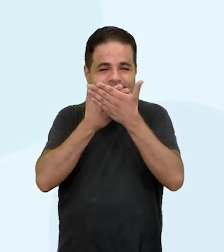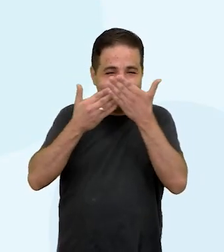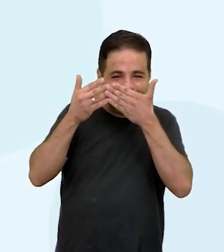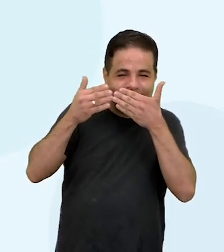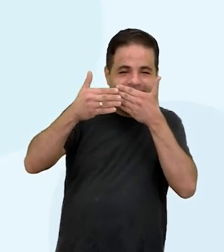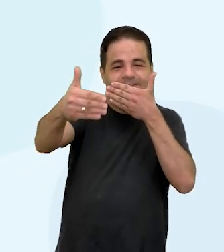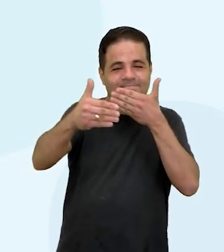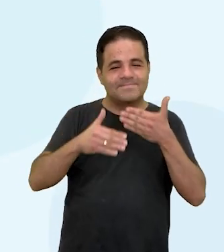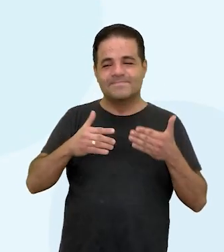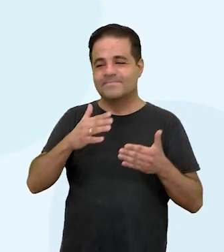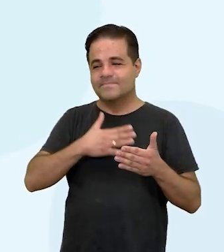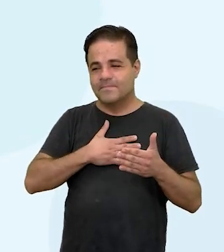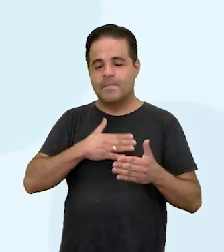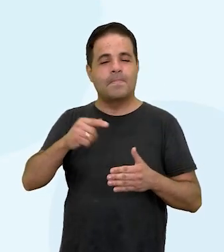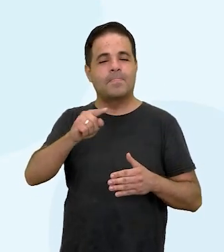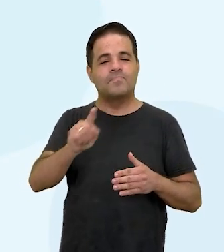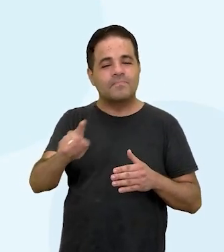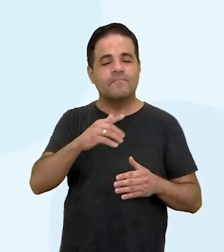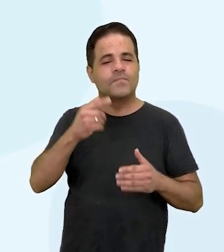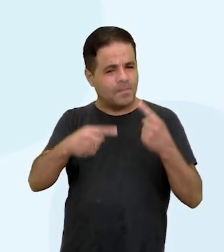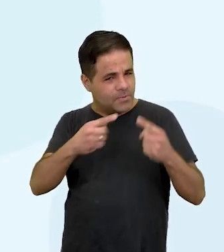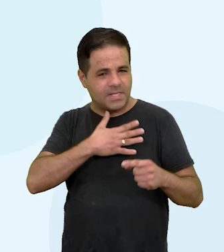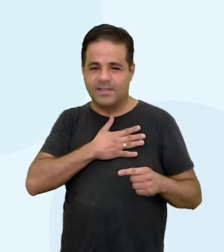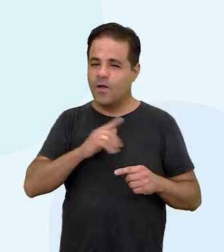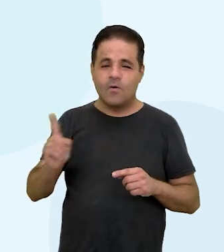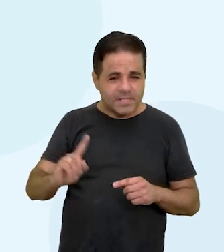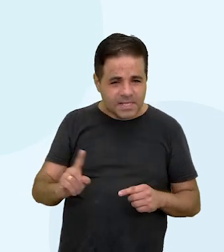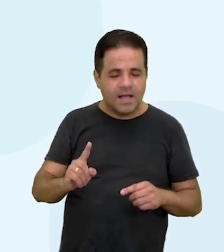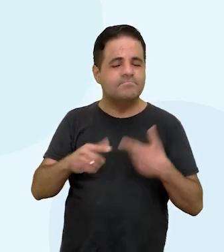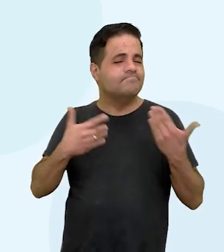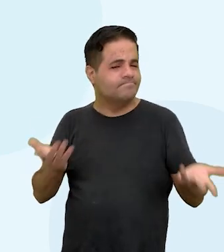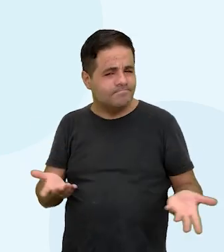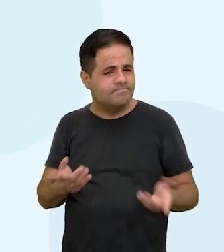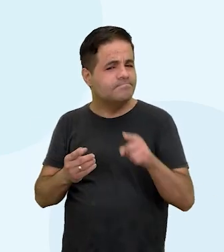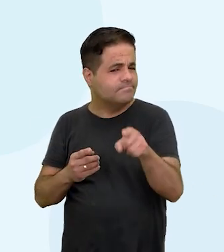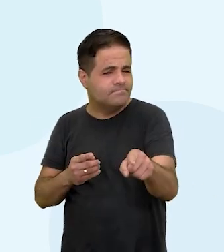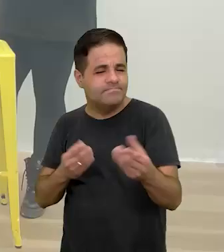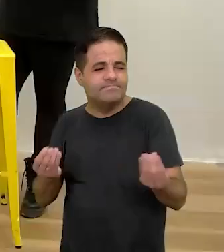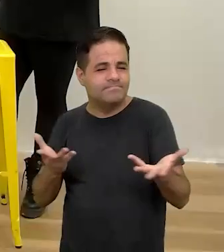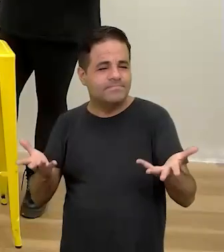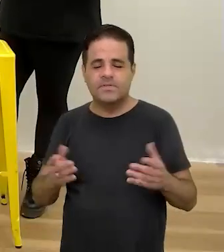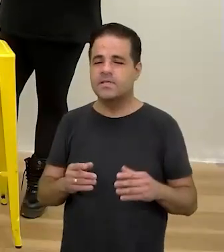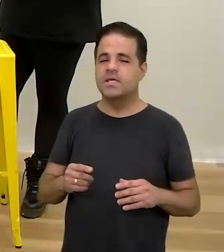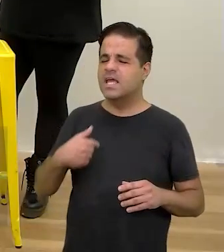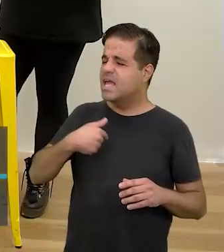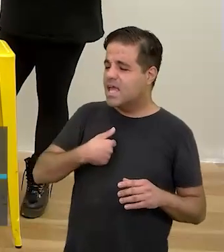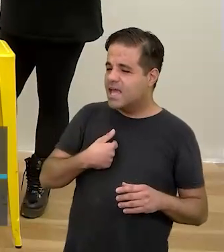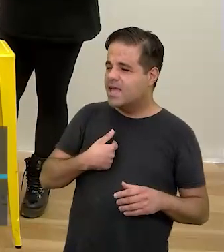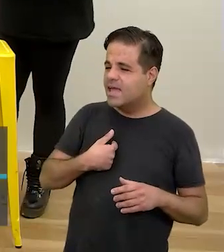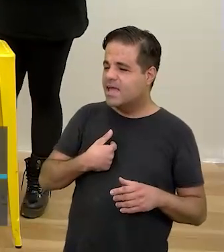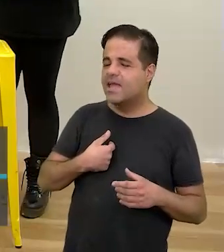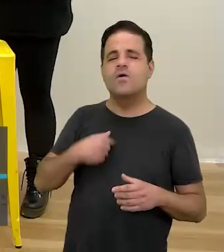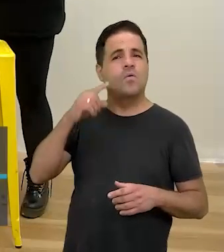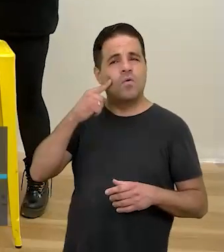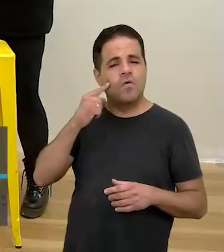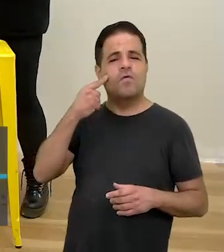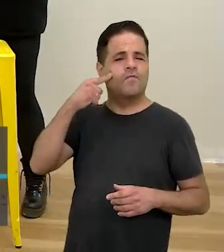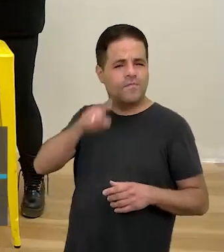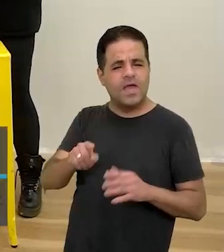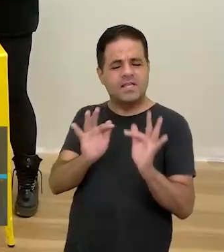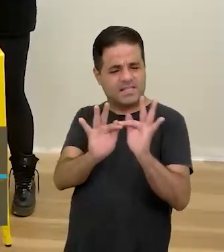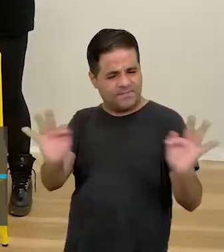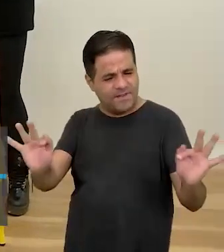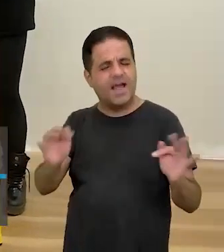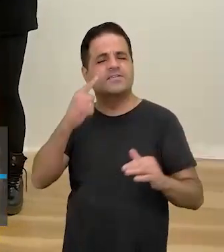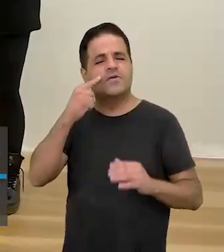Política, né? E eu acho que essa é uma das frases que eu mais escuto. E você, Ti? Olha, eu também ouço muito essa